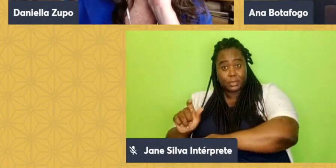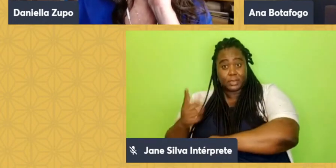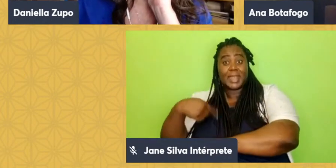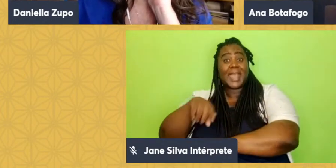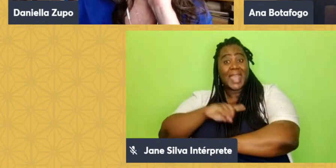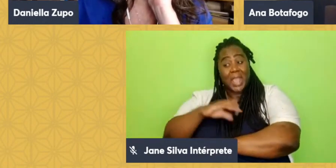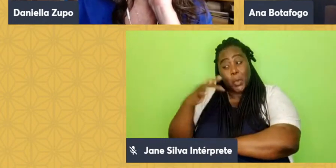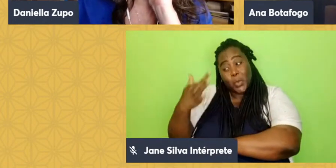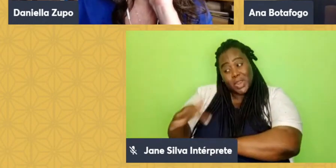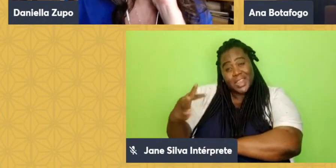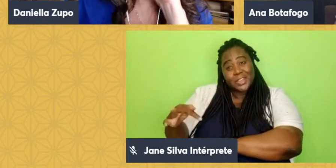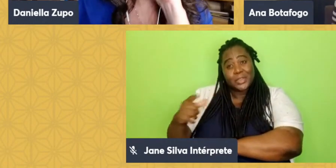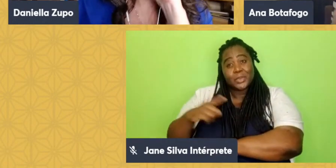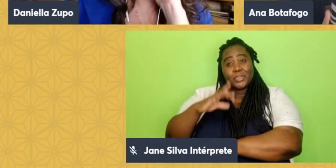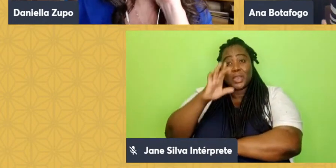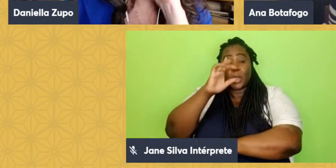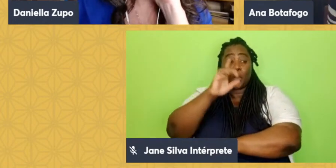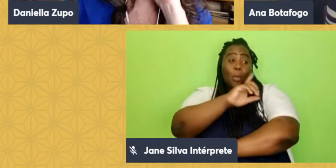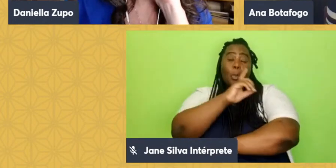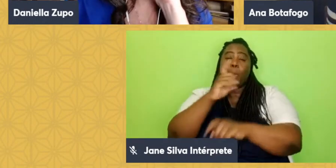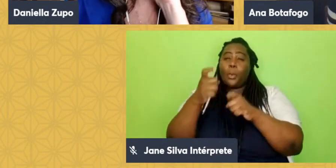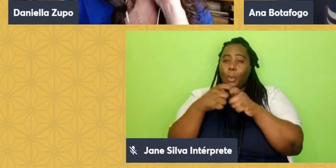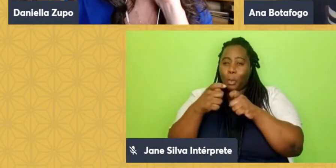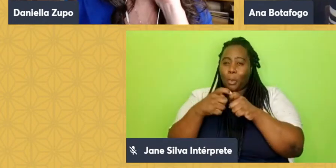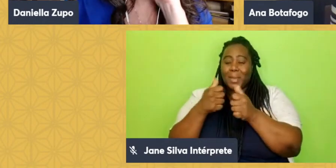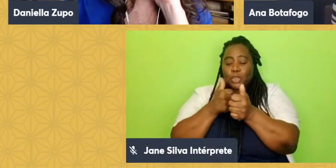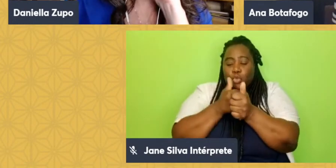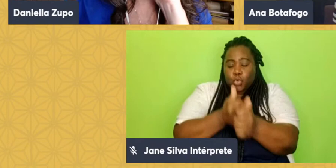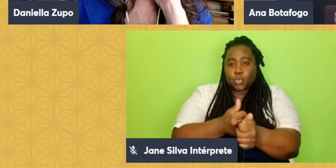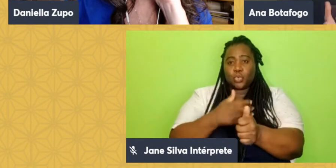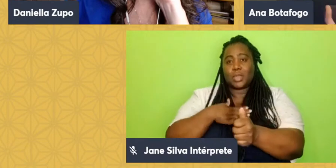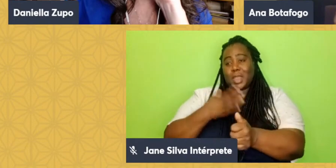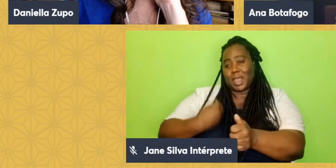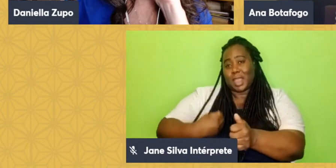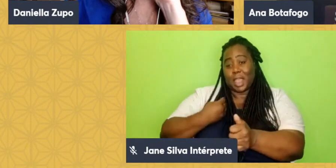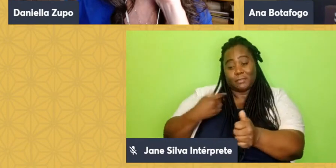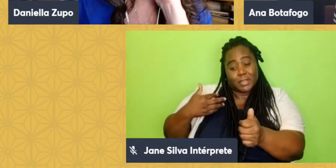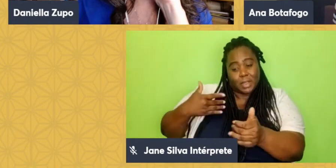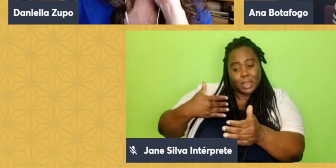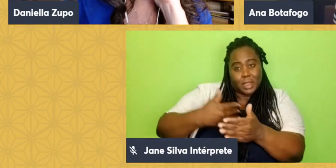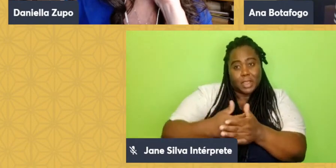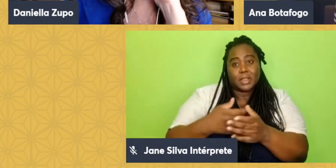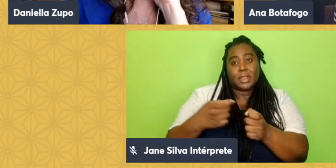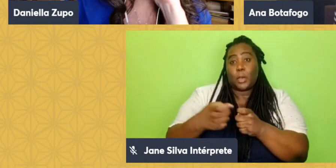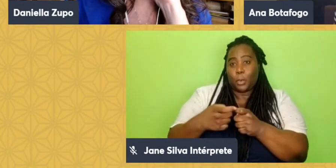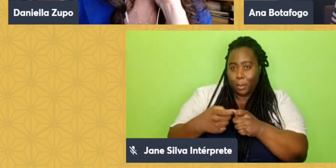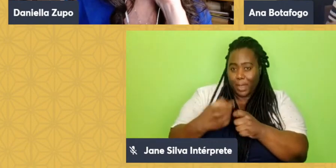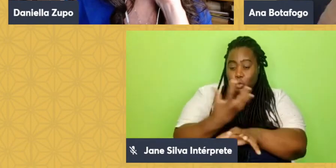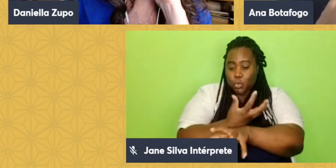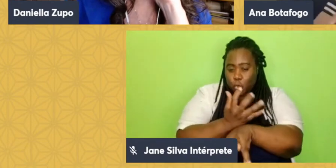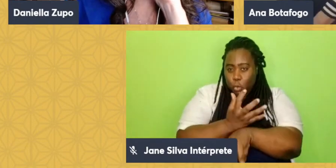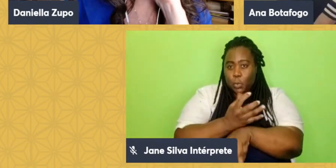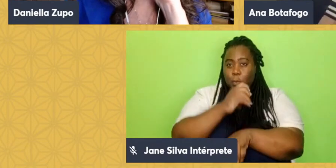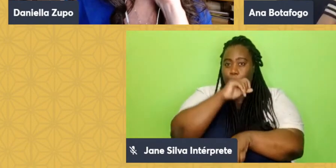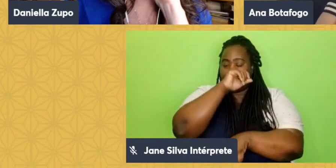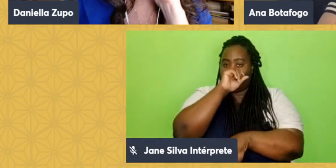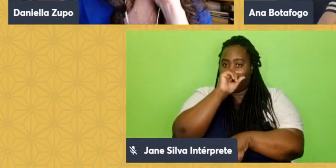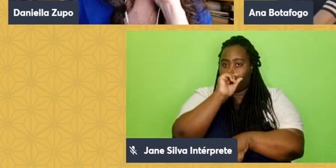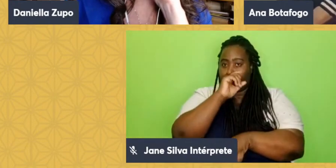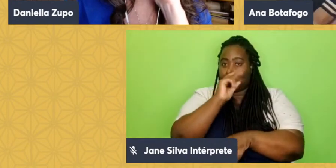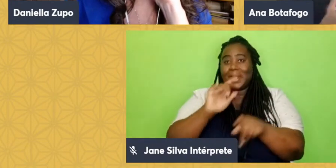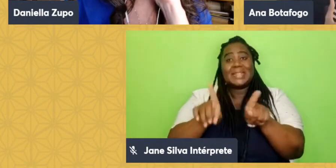minhas lesões eu tinha um médico tive um médico que me acompanhou a vida toda o médico ortopedista que foi quem